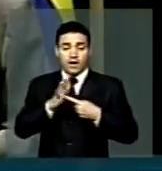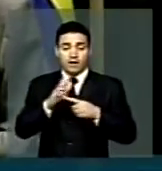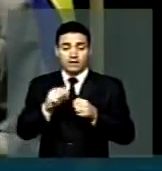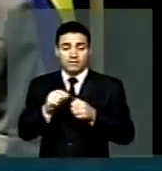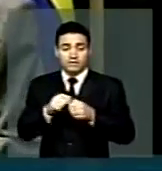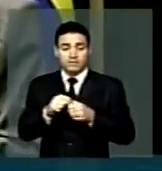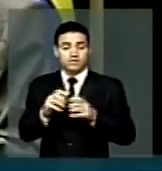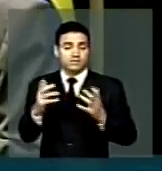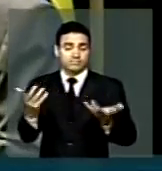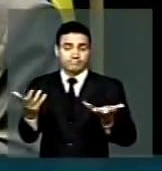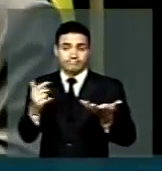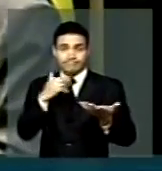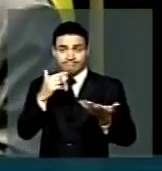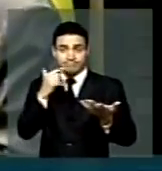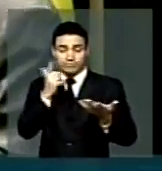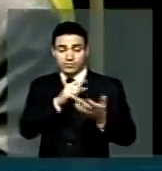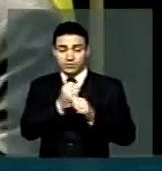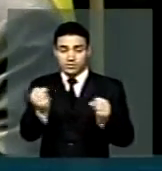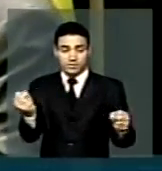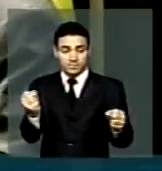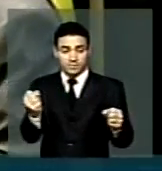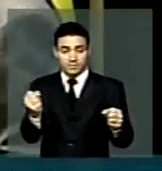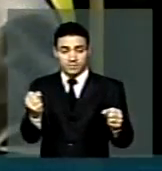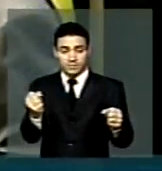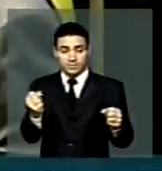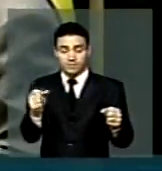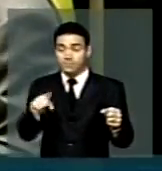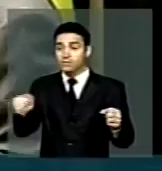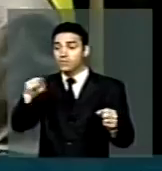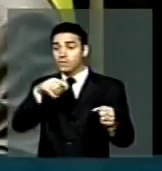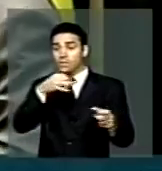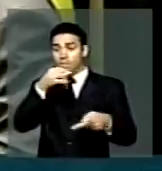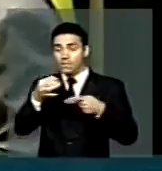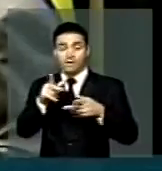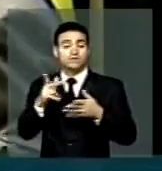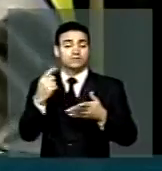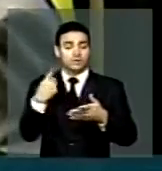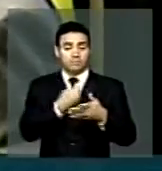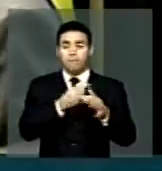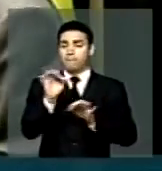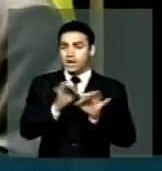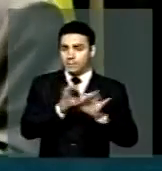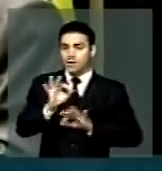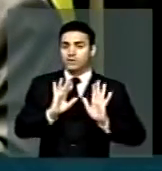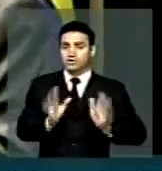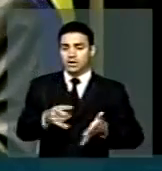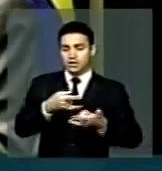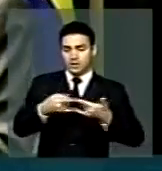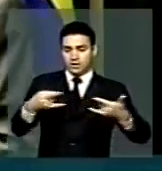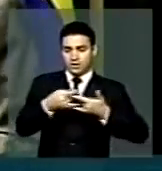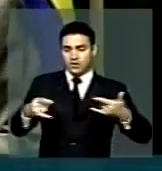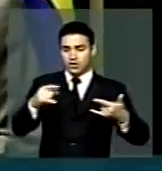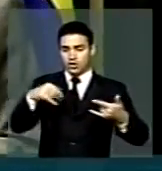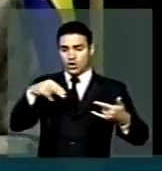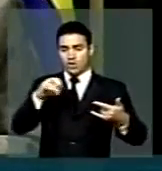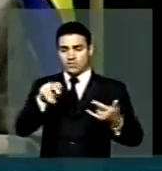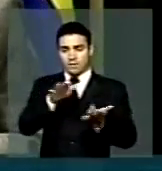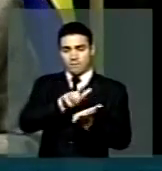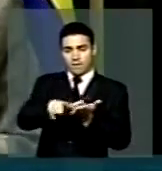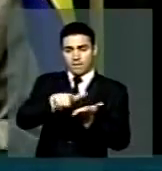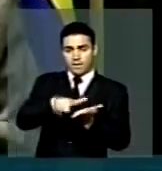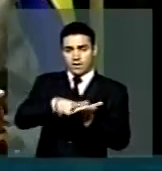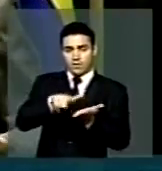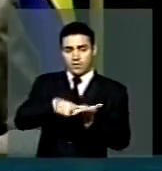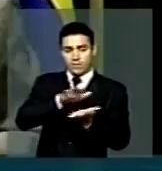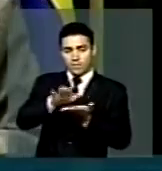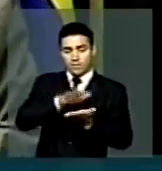e fizemos, sem que a opinião soubesse, preparamos uma enorme quantidade de moedas e de bilhetes